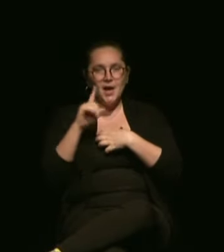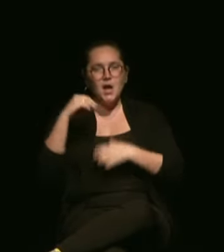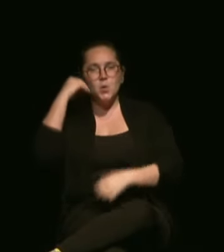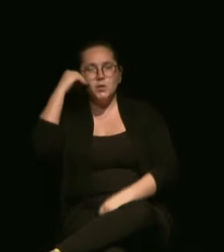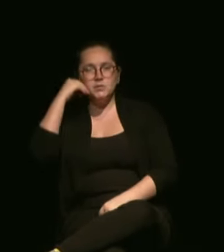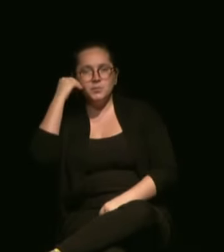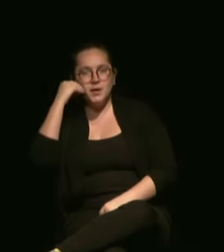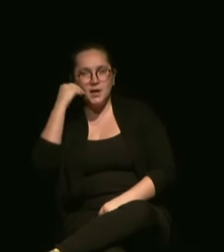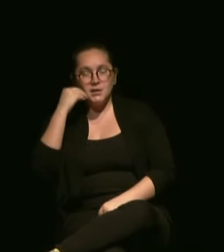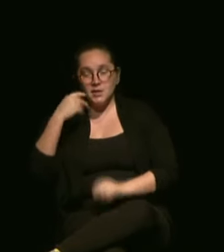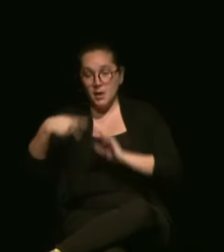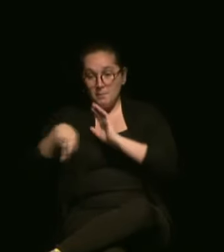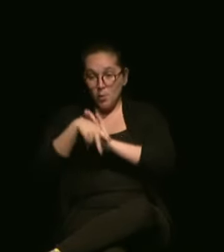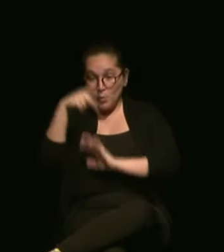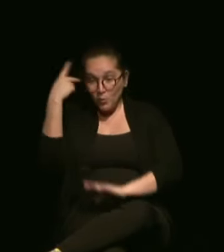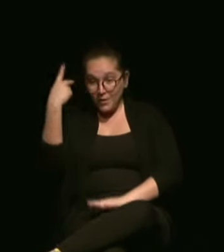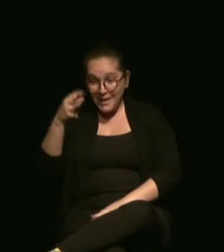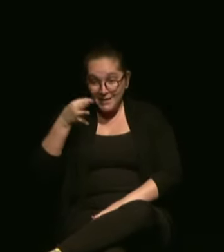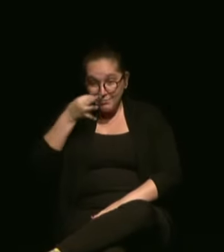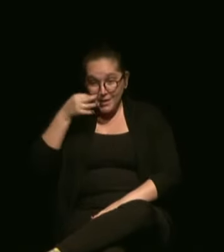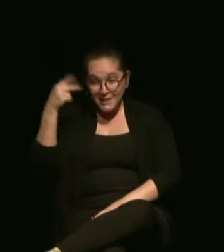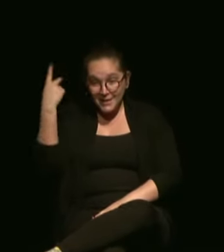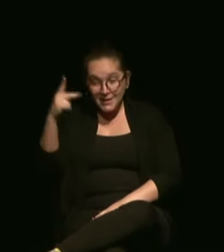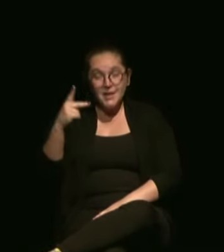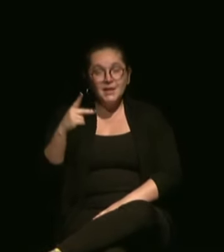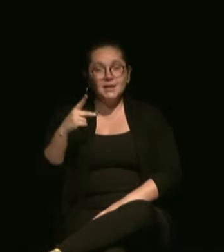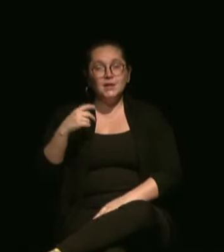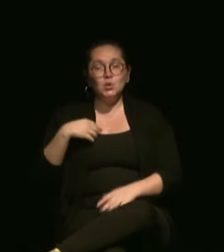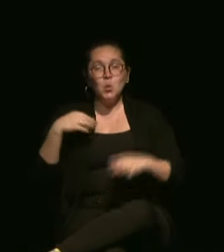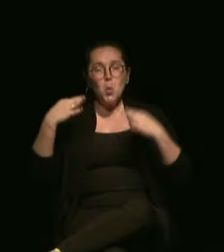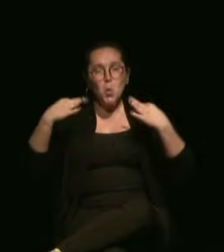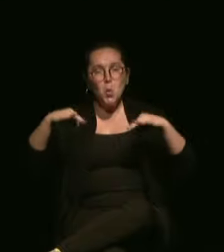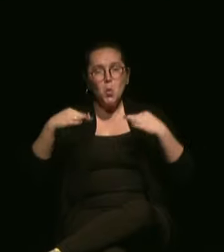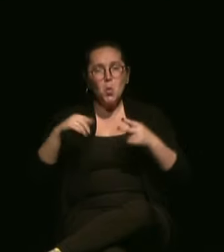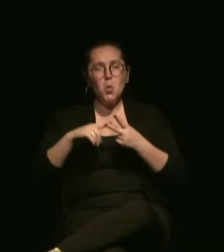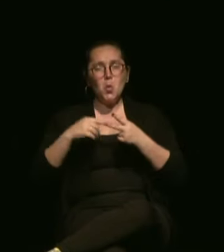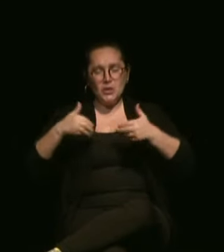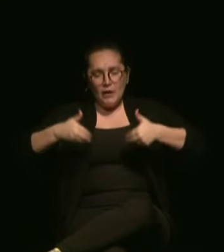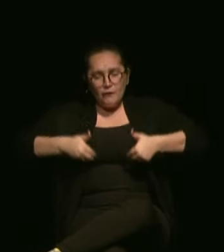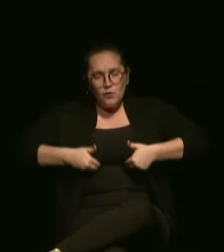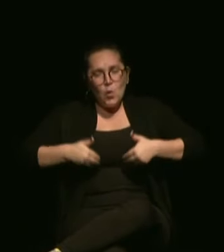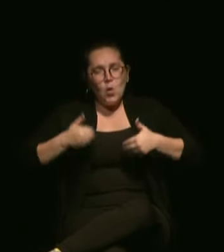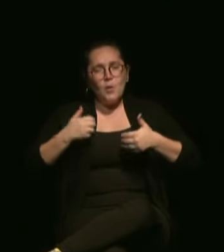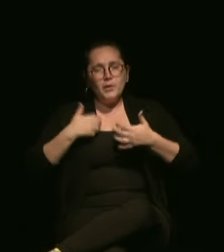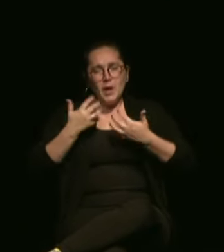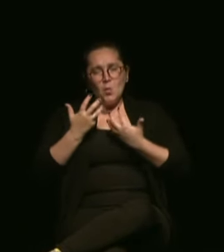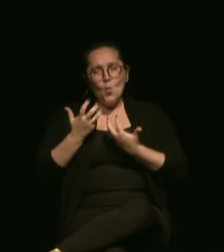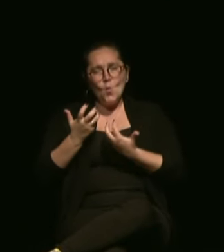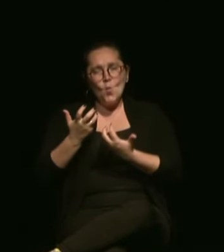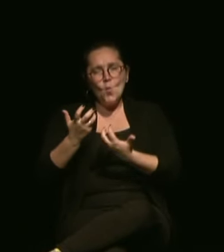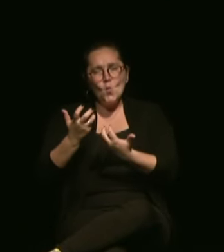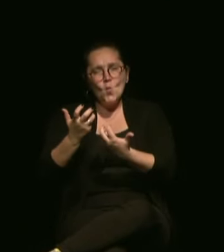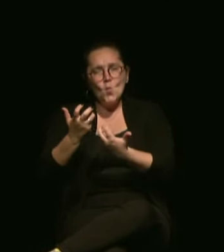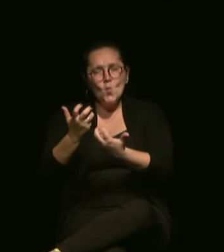da desmesura da fome, do horror da seca.